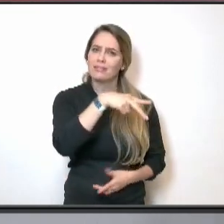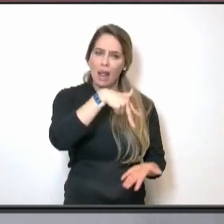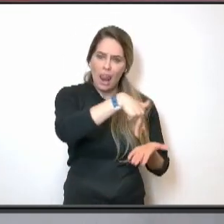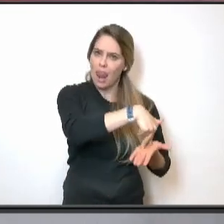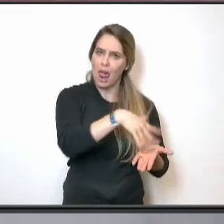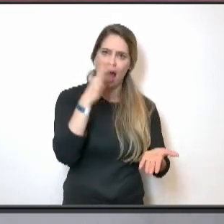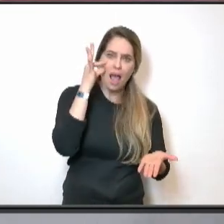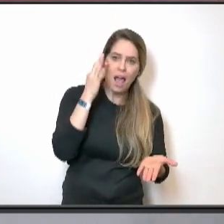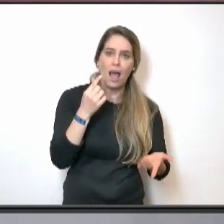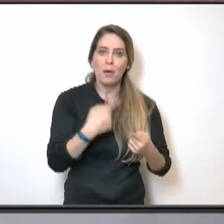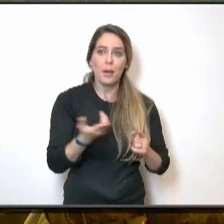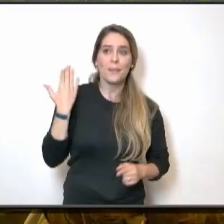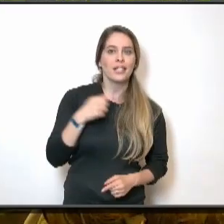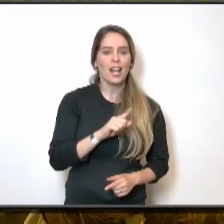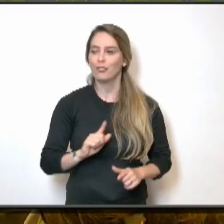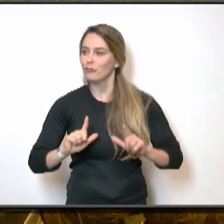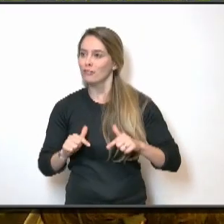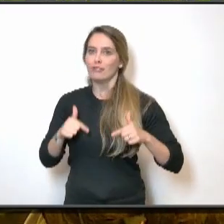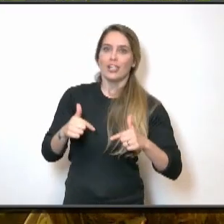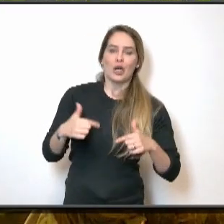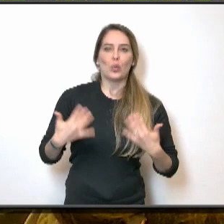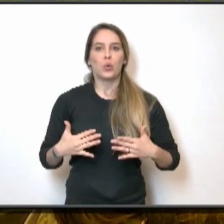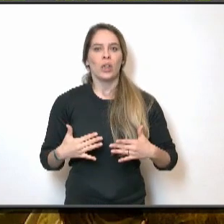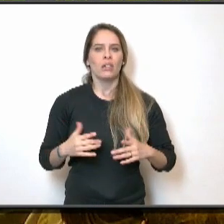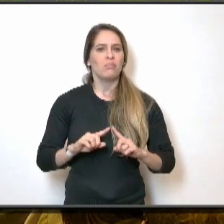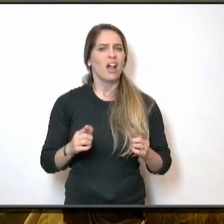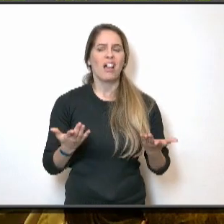impetuoso, que sempre agia de alguma maneira, está lá, parece que ele está assim, ó.